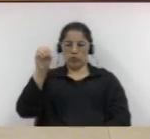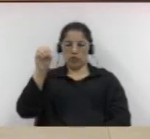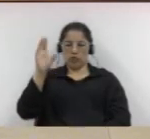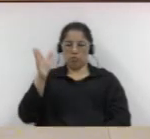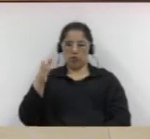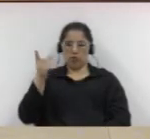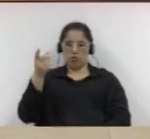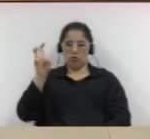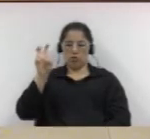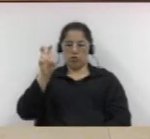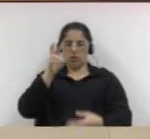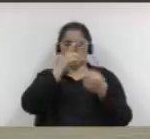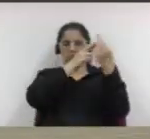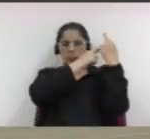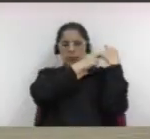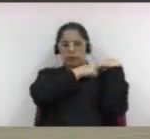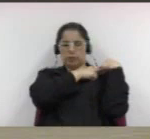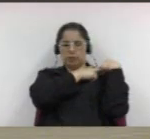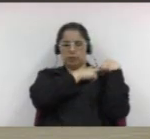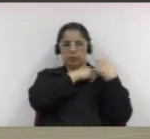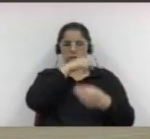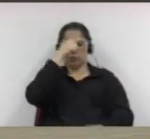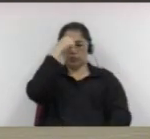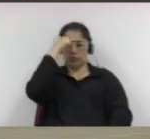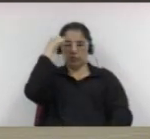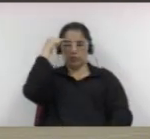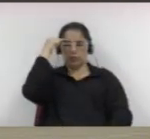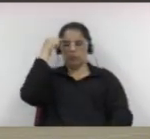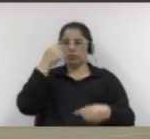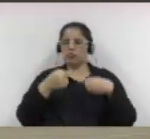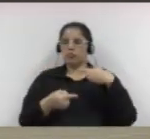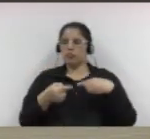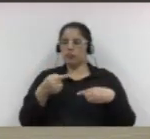Júlio. Requerimento número 850 em discussão.